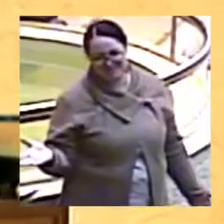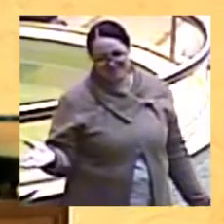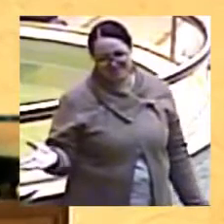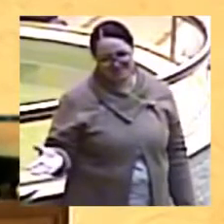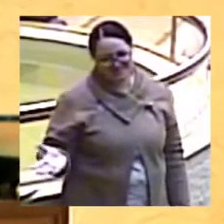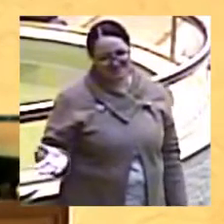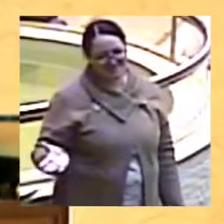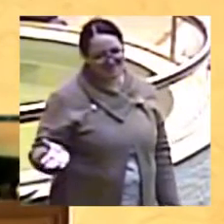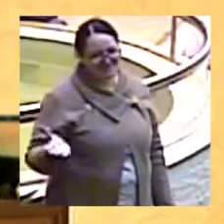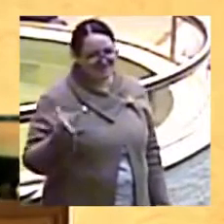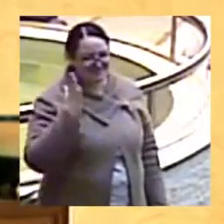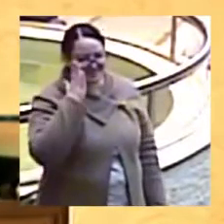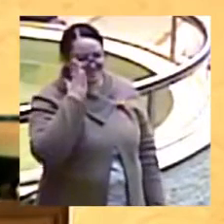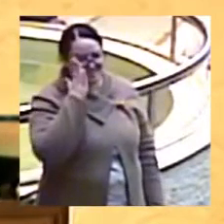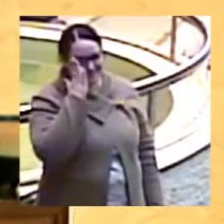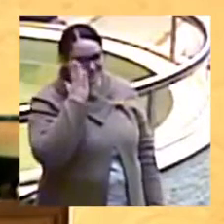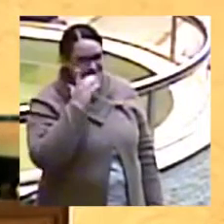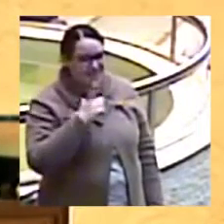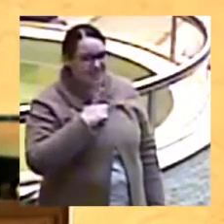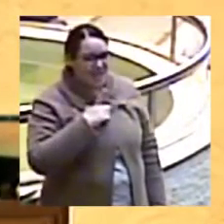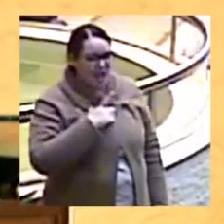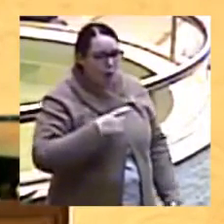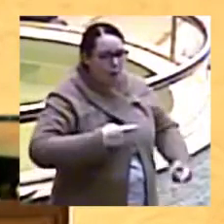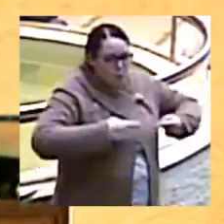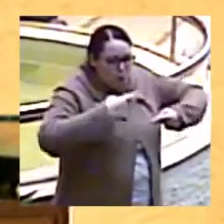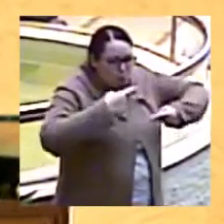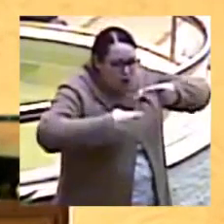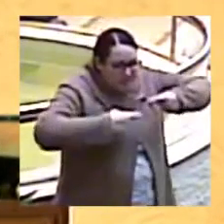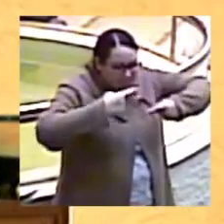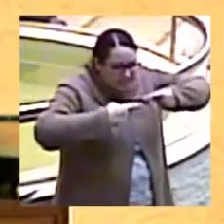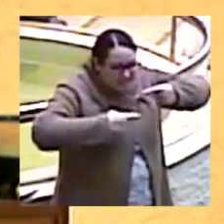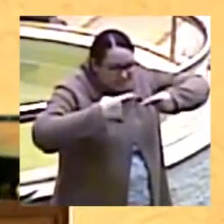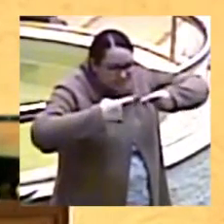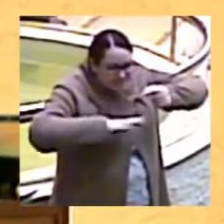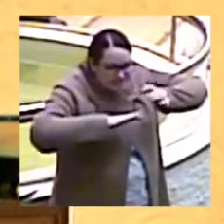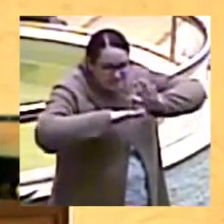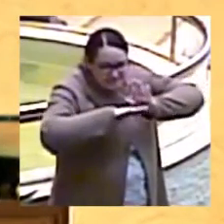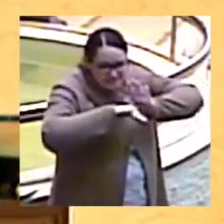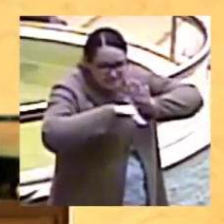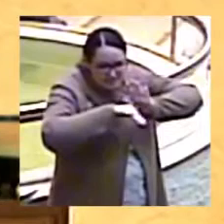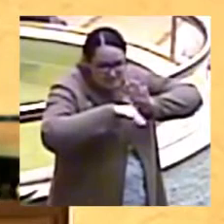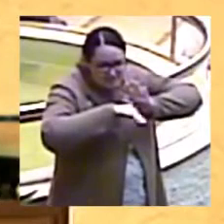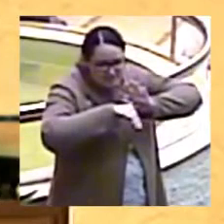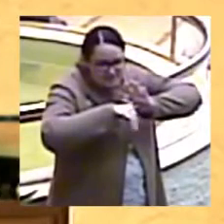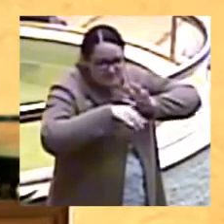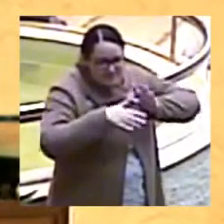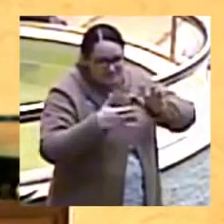a primeira classe, os políticos. Diz essa pesquisa pelo Estadão.